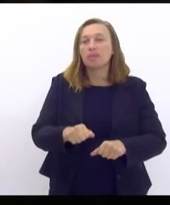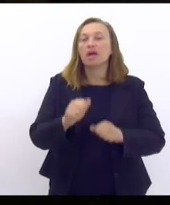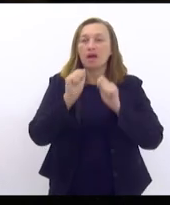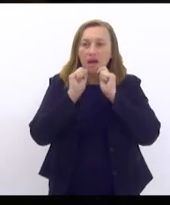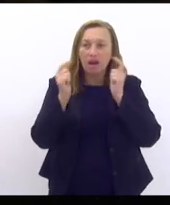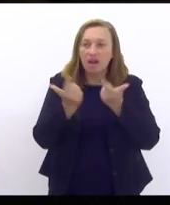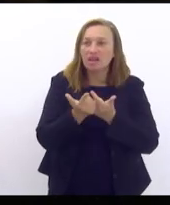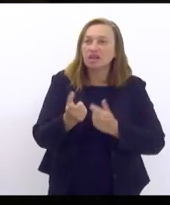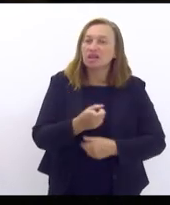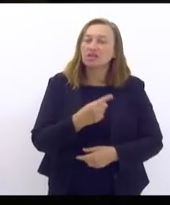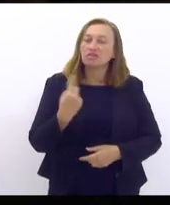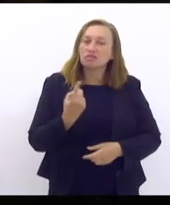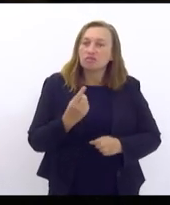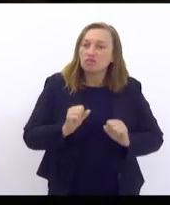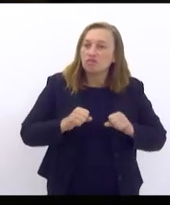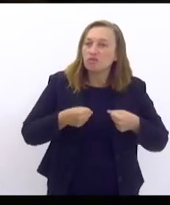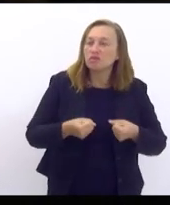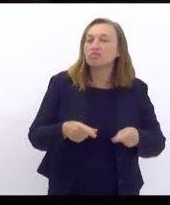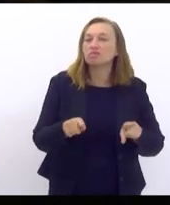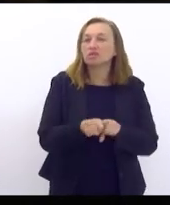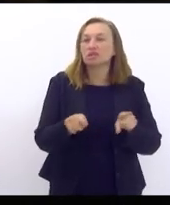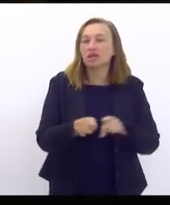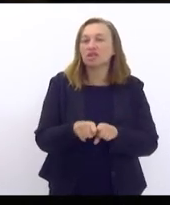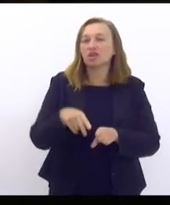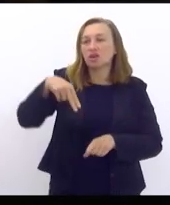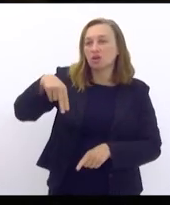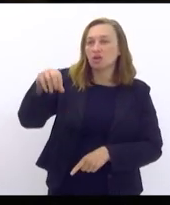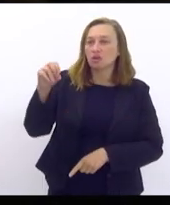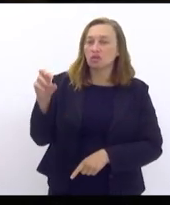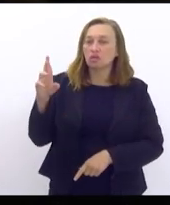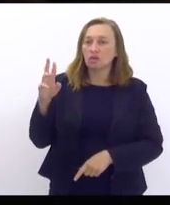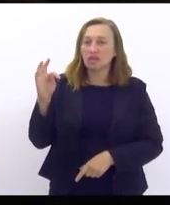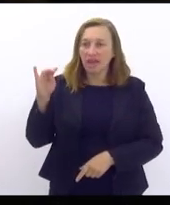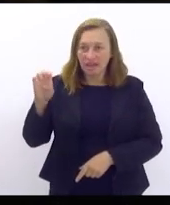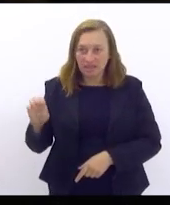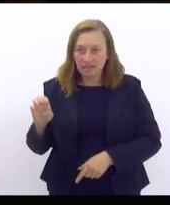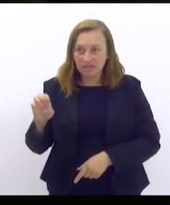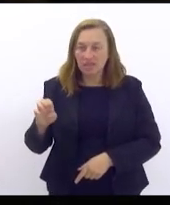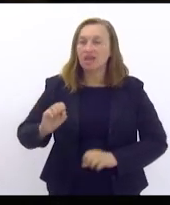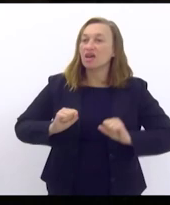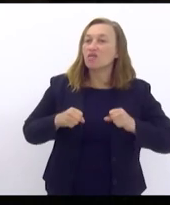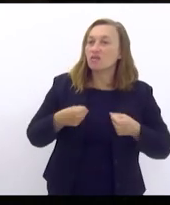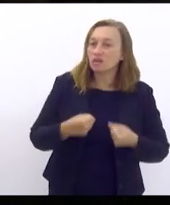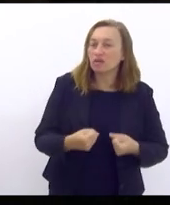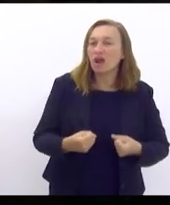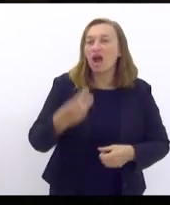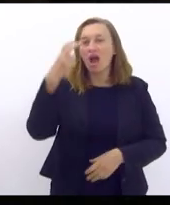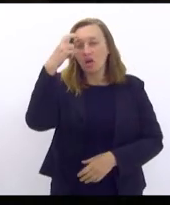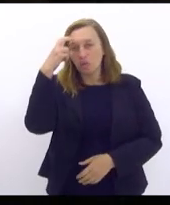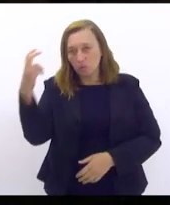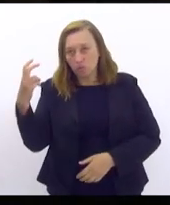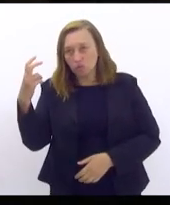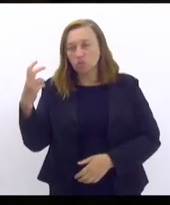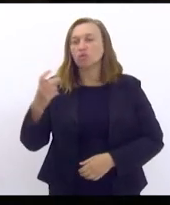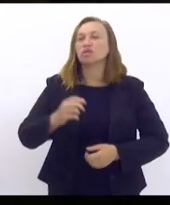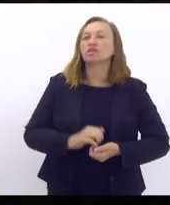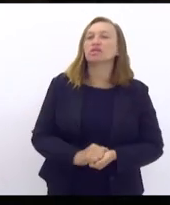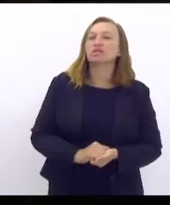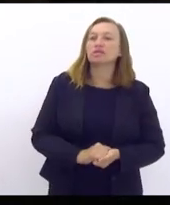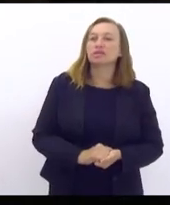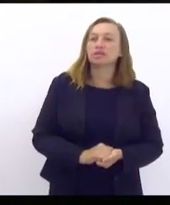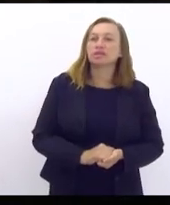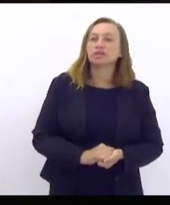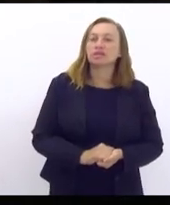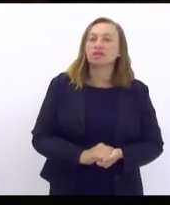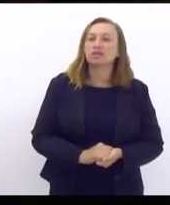a gente reforçar também o Nordeste, é a gente reforçar a cultura nordestina, que